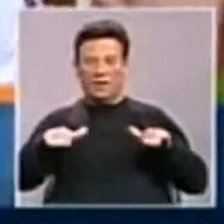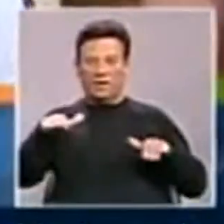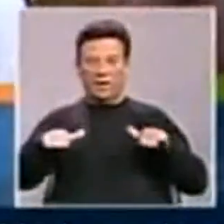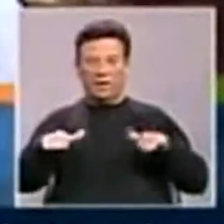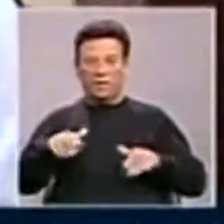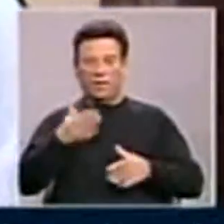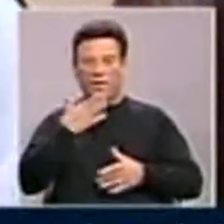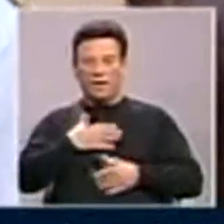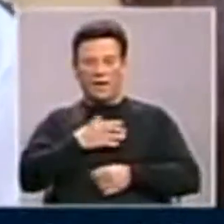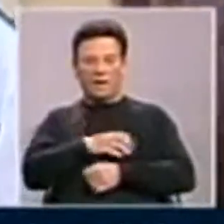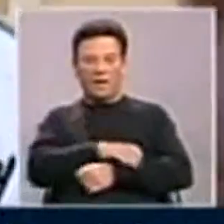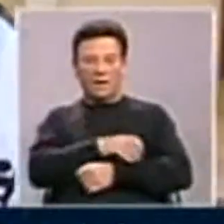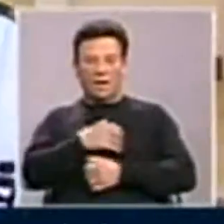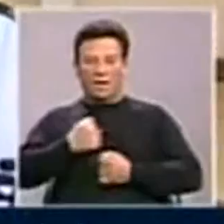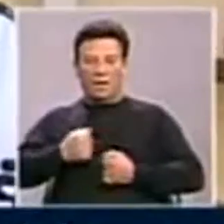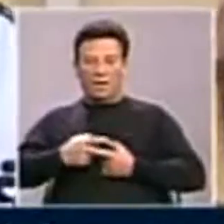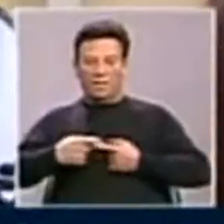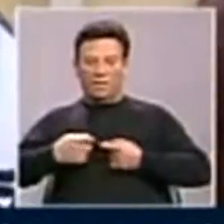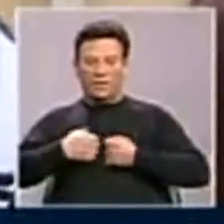fortalecimento muscular,